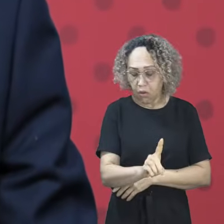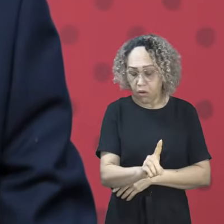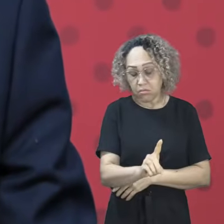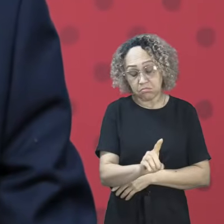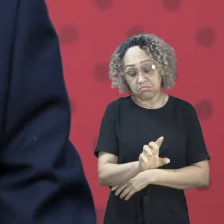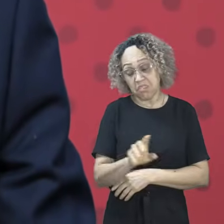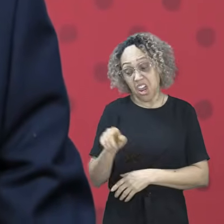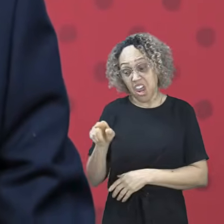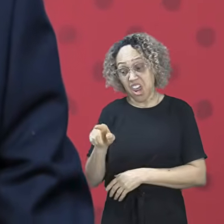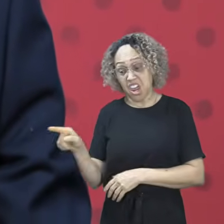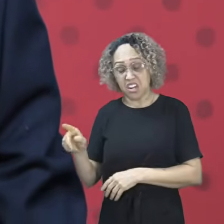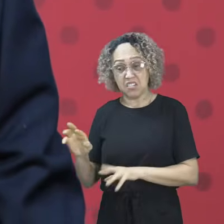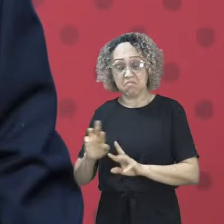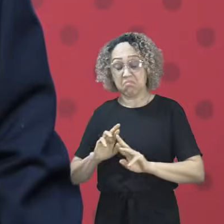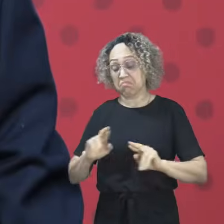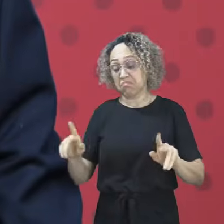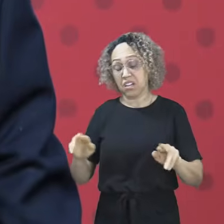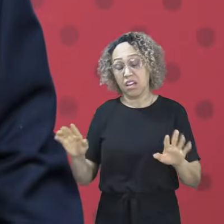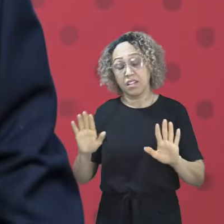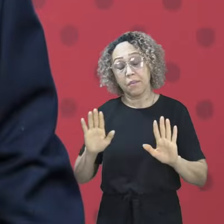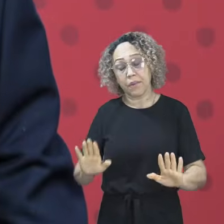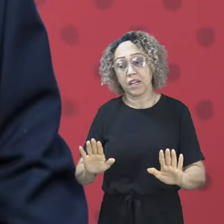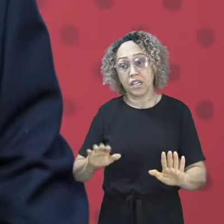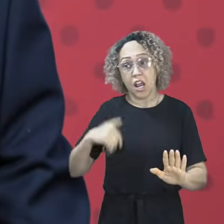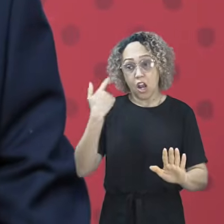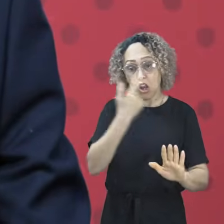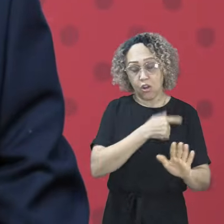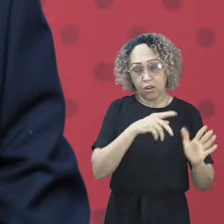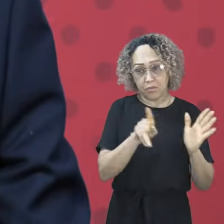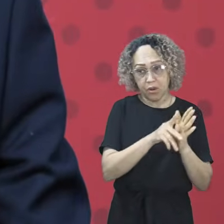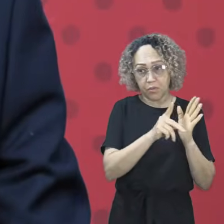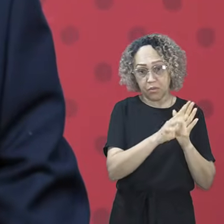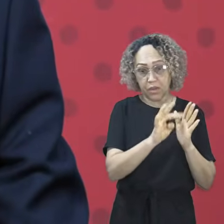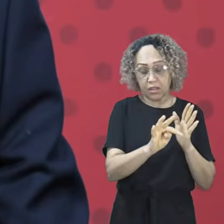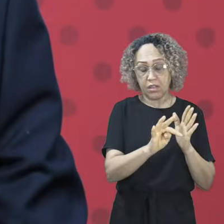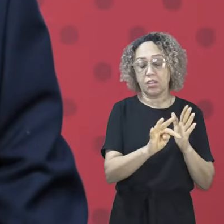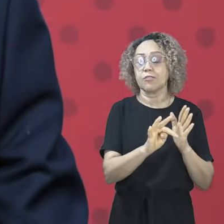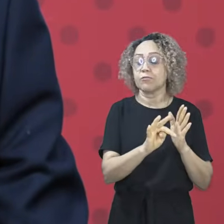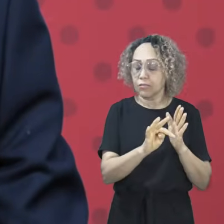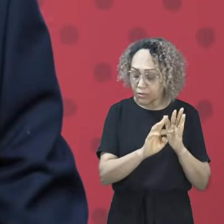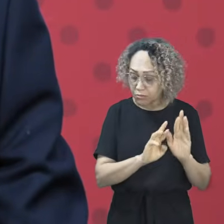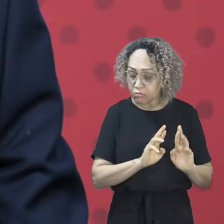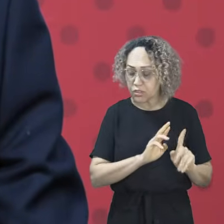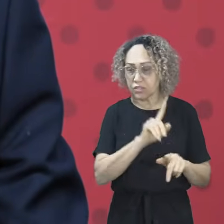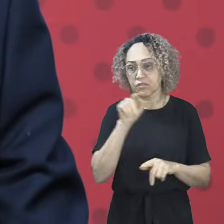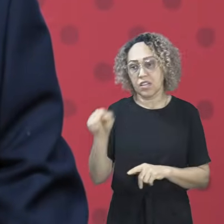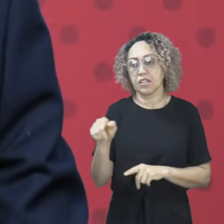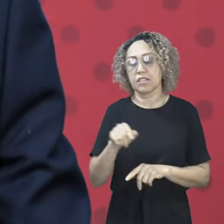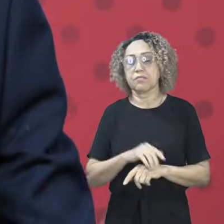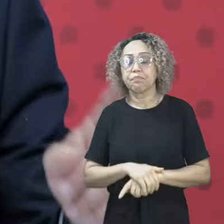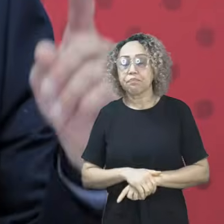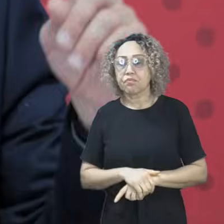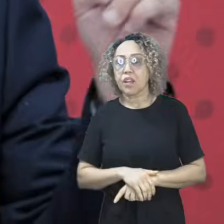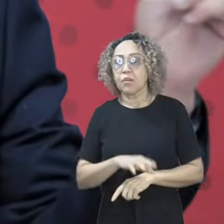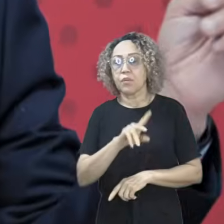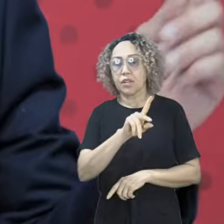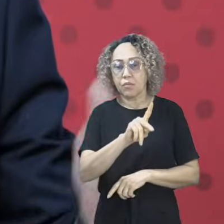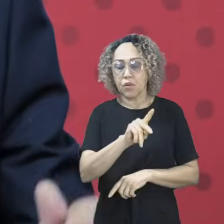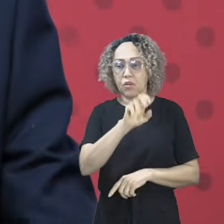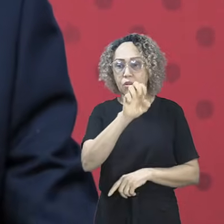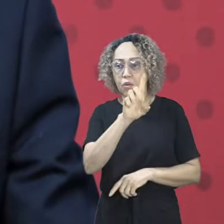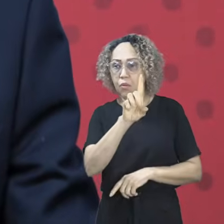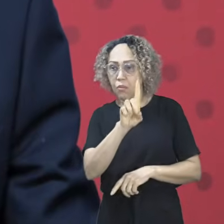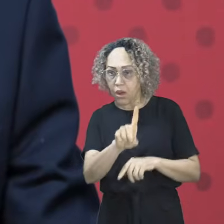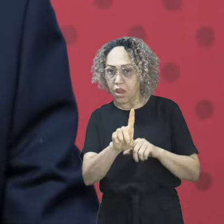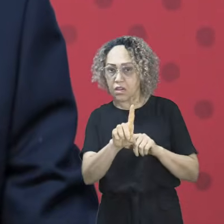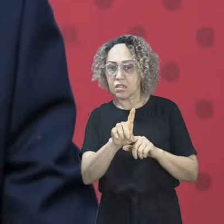por exemplo, ela só participa do PED para eleger o diretório municipal, não participa